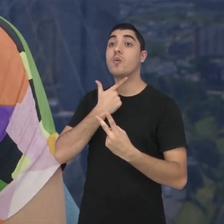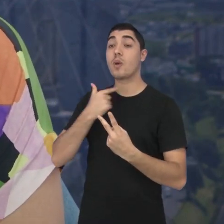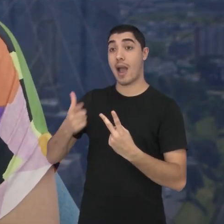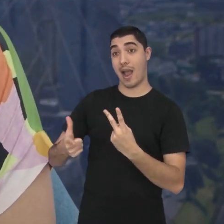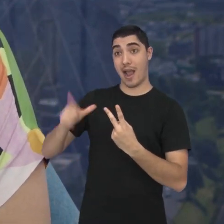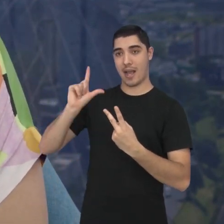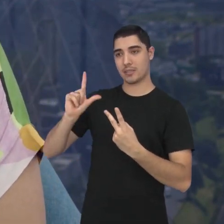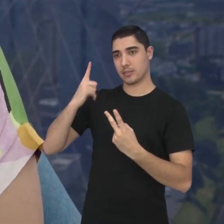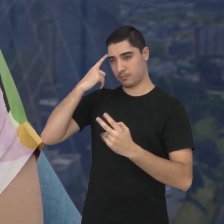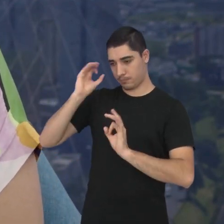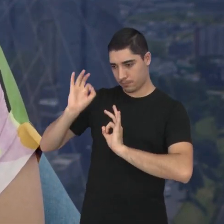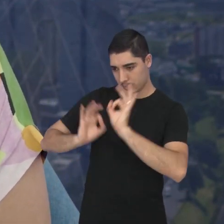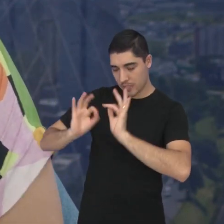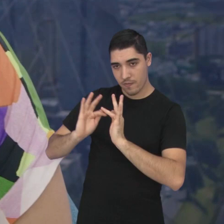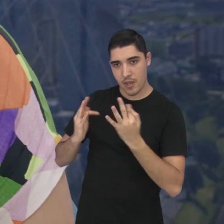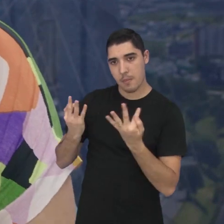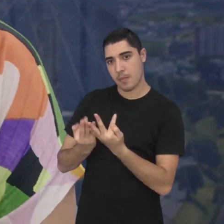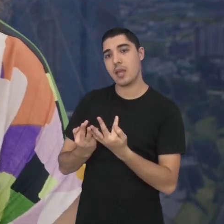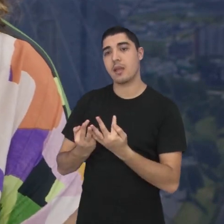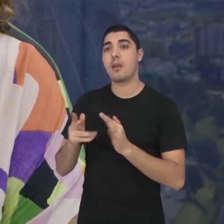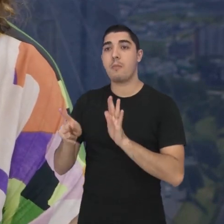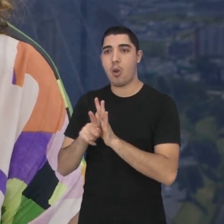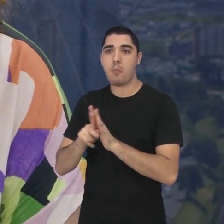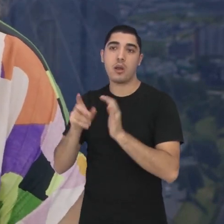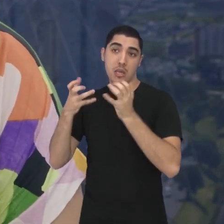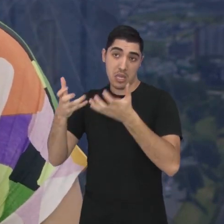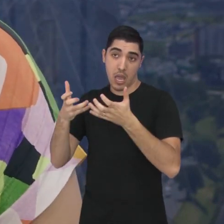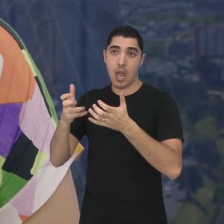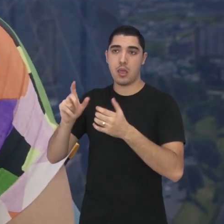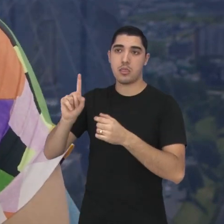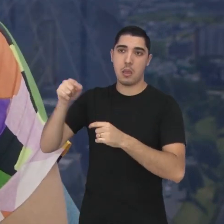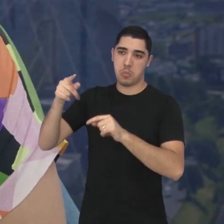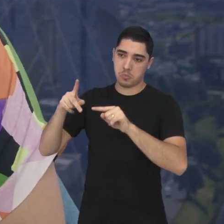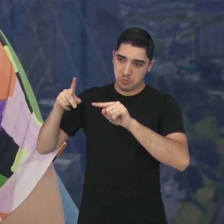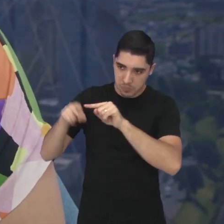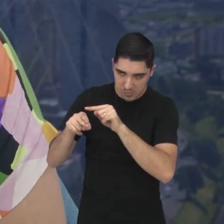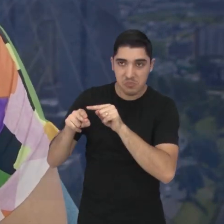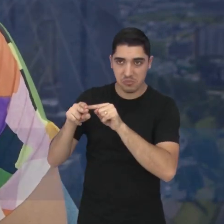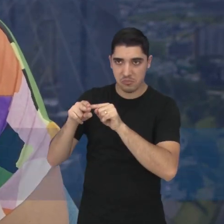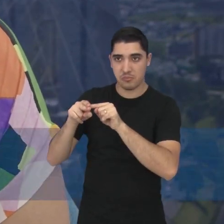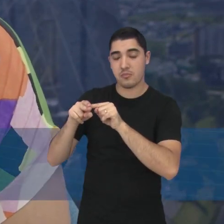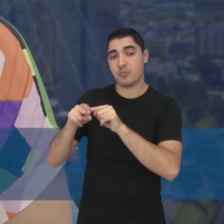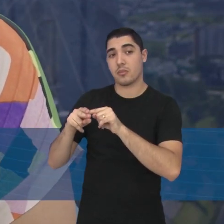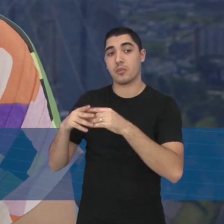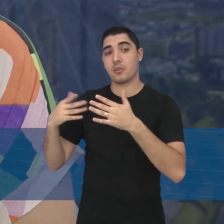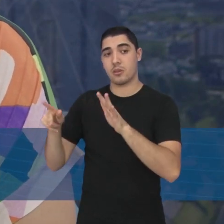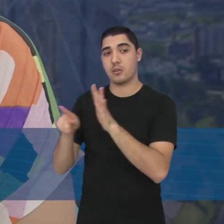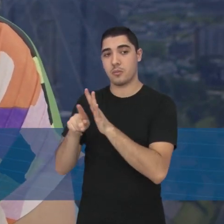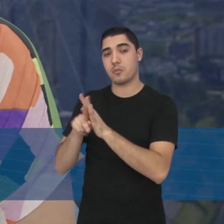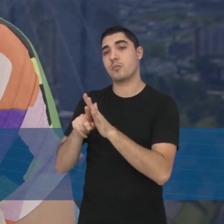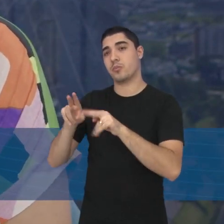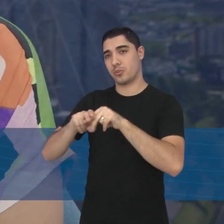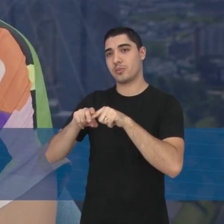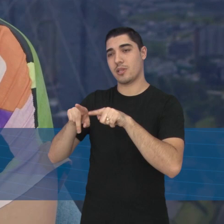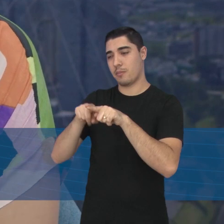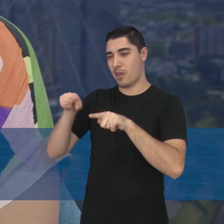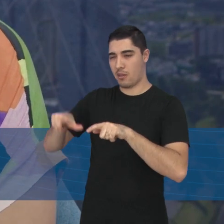método definitivo, que seriam eles a vasectomia ou a laqueadura, aí o casal